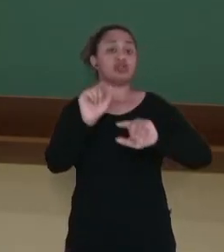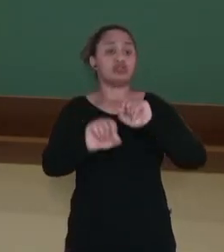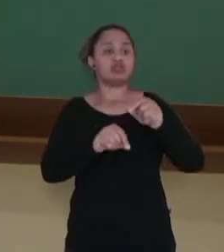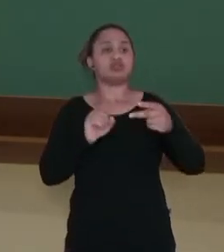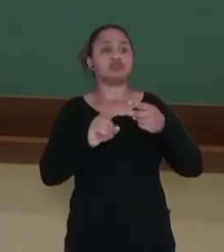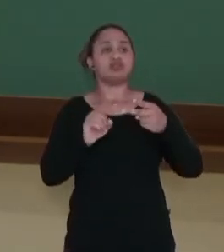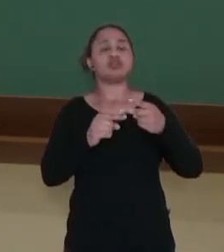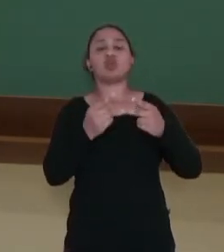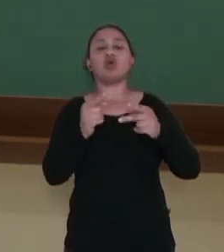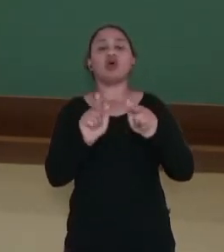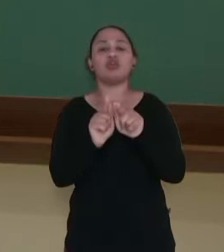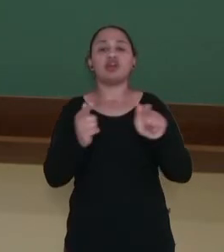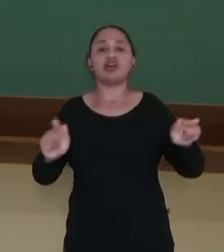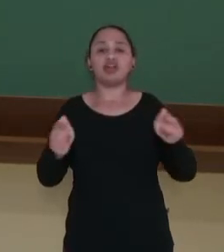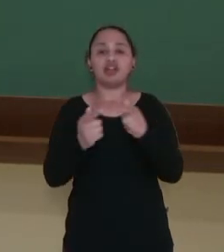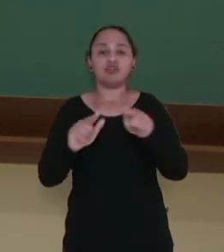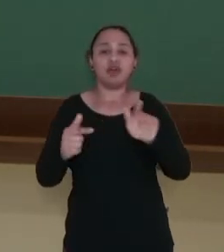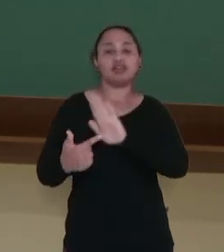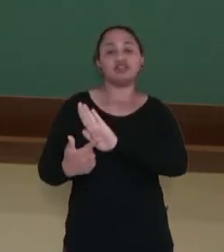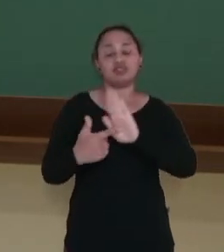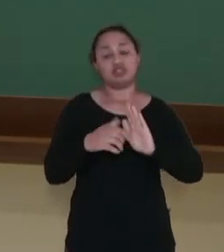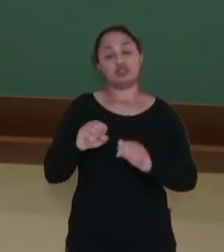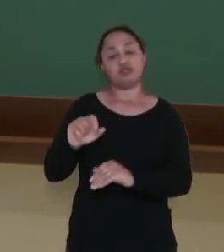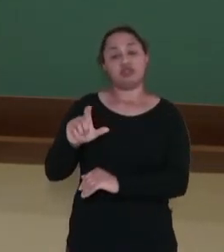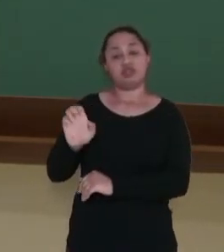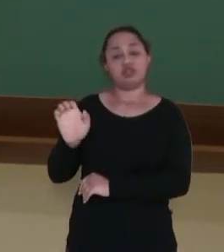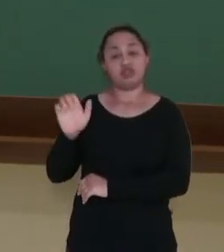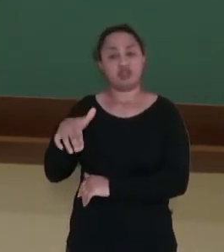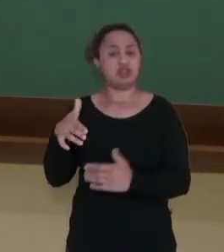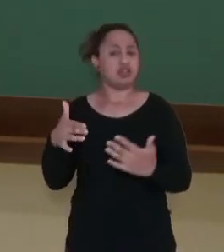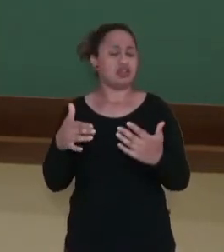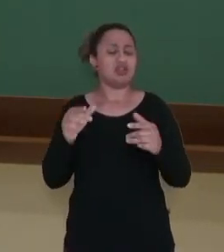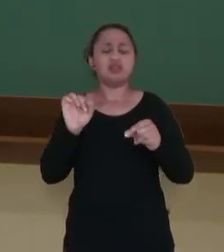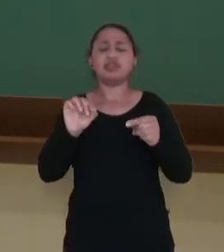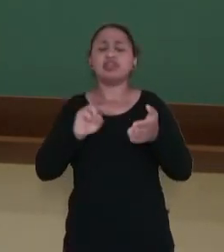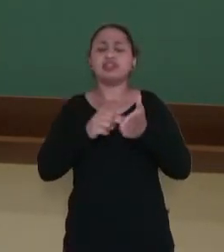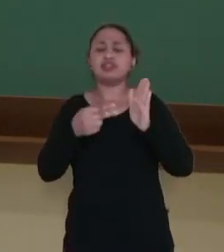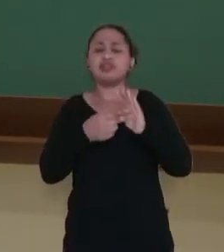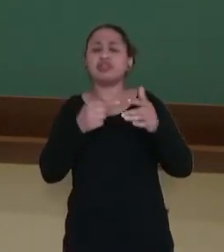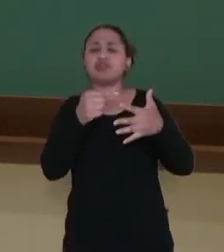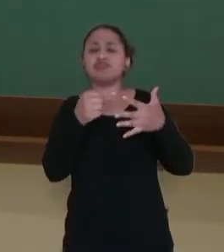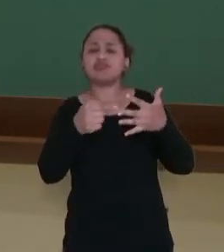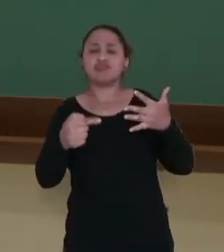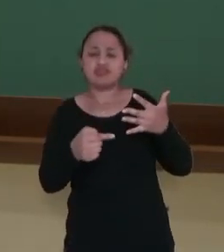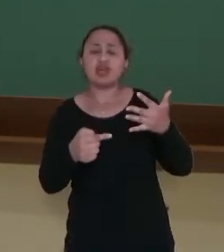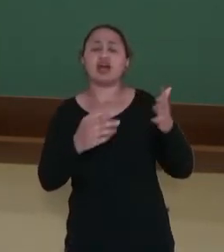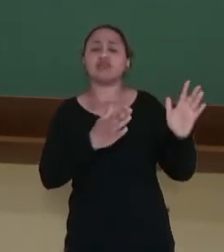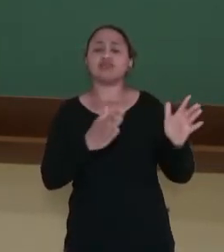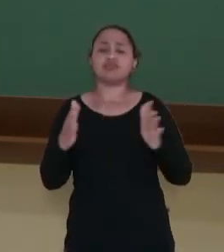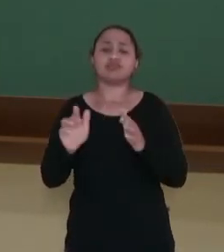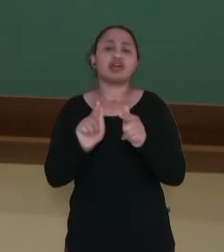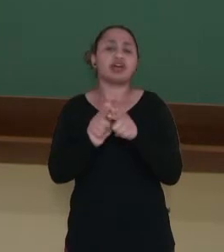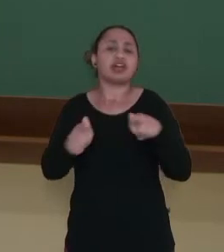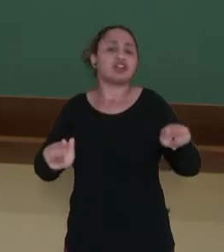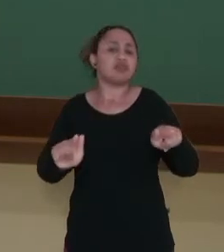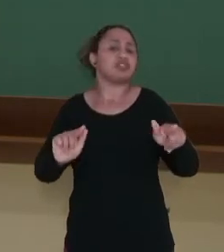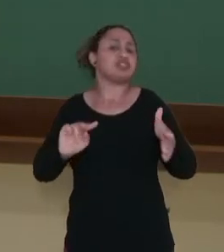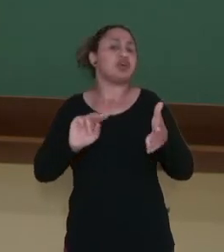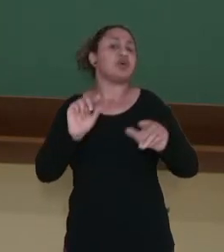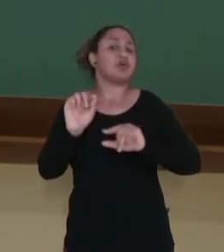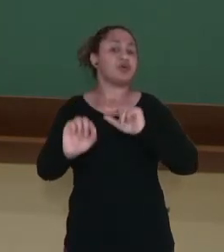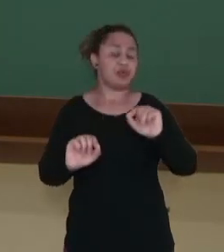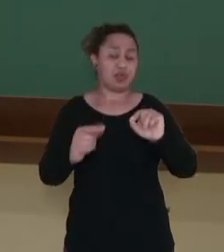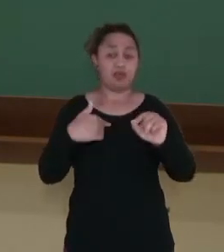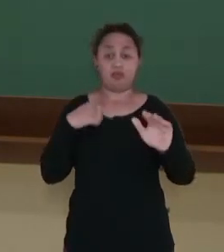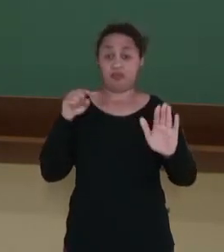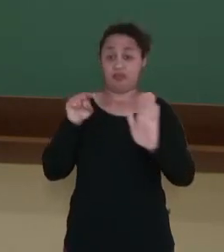classe gramatical é enfatizada nesse slogan? Lembrando, o que é classe gramatical, professora? Quando eu falo classe gramatical, eu estou